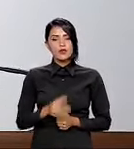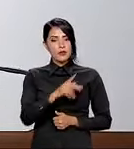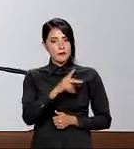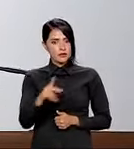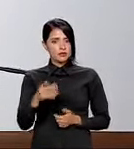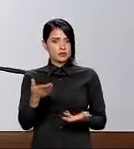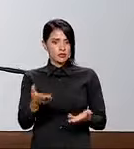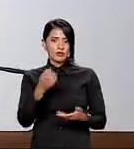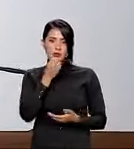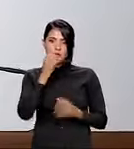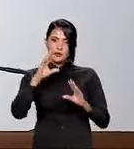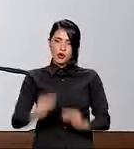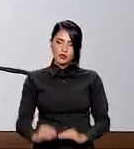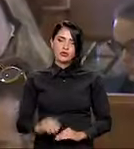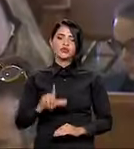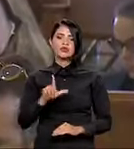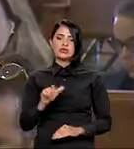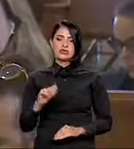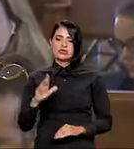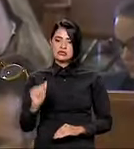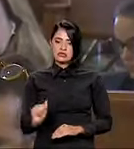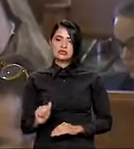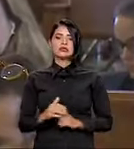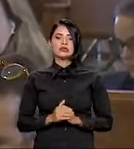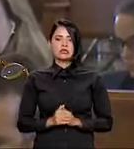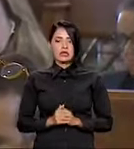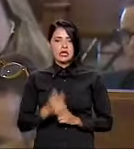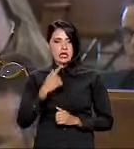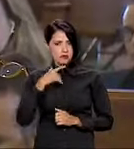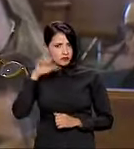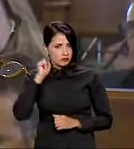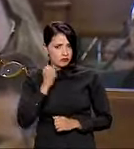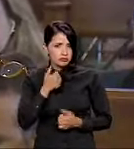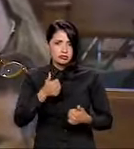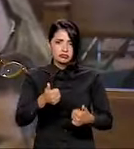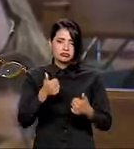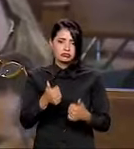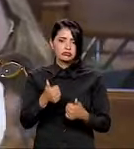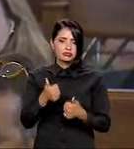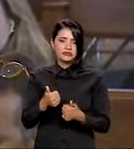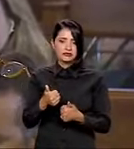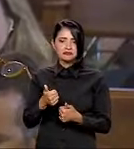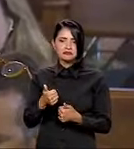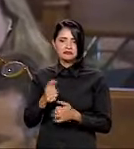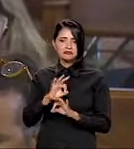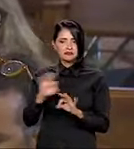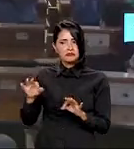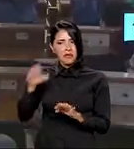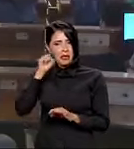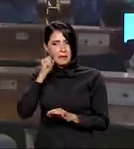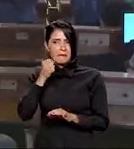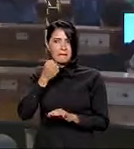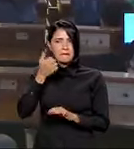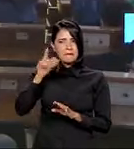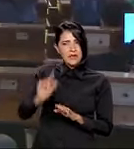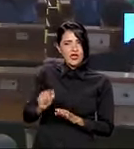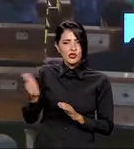Presidente, boa noite. Lisandra Paraguaçu, da agência Reuters. O senhor está me ouvindo bem? Eu te ouço menos bem do que eu